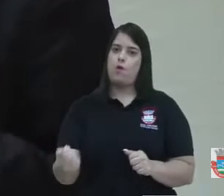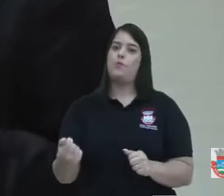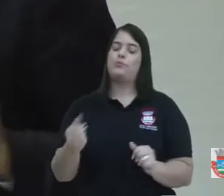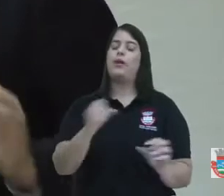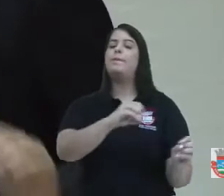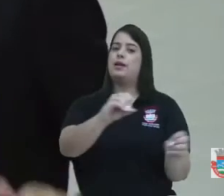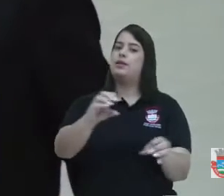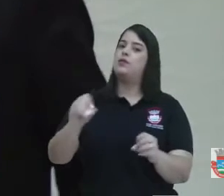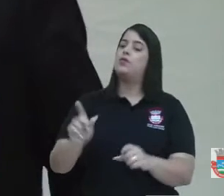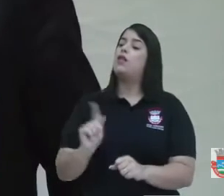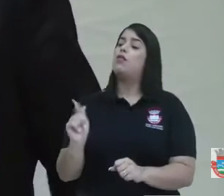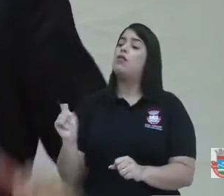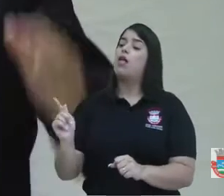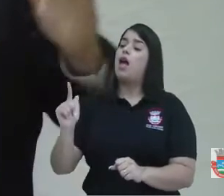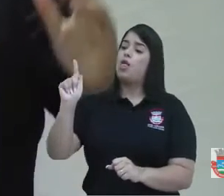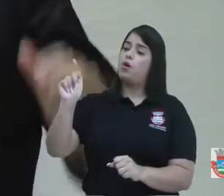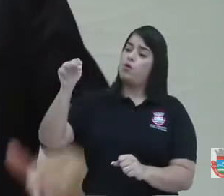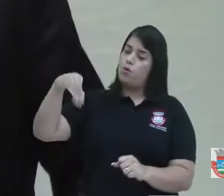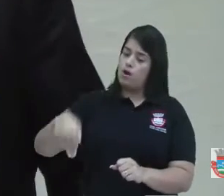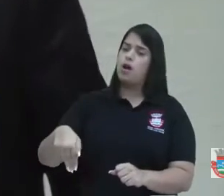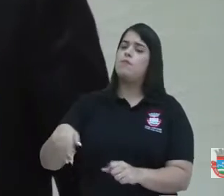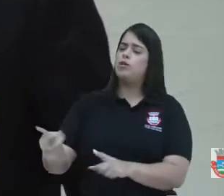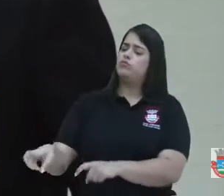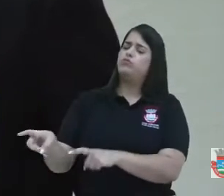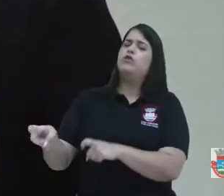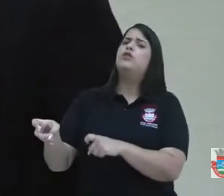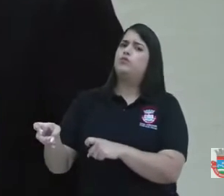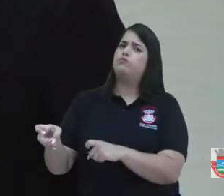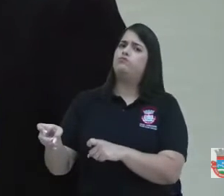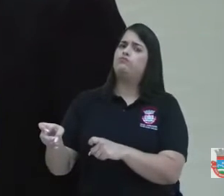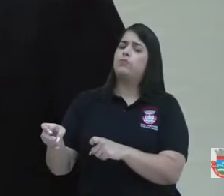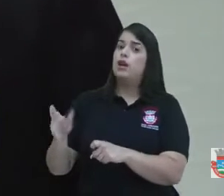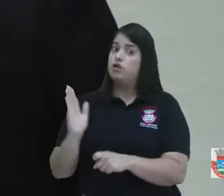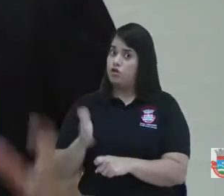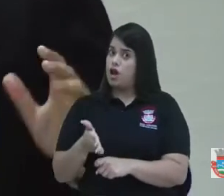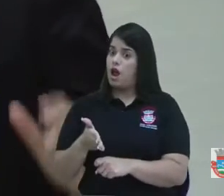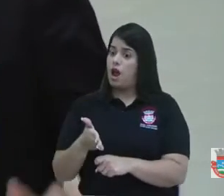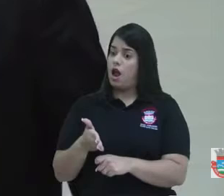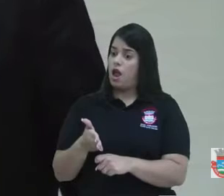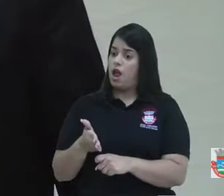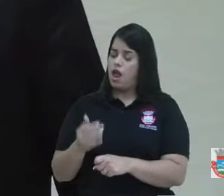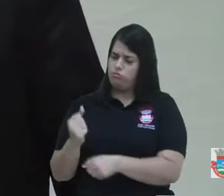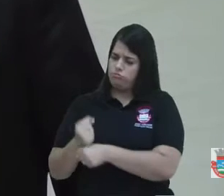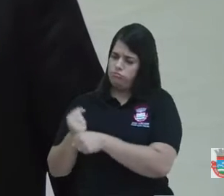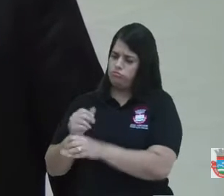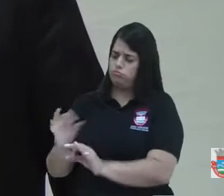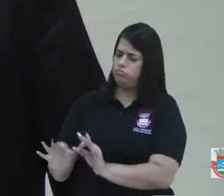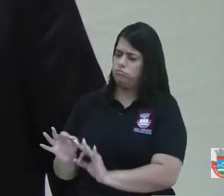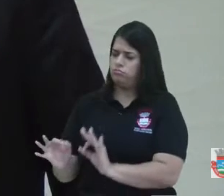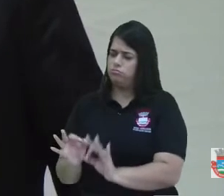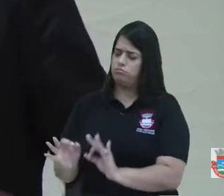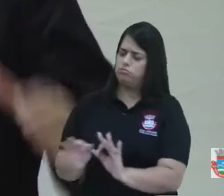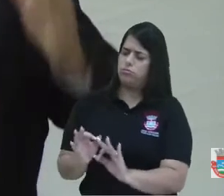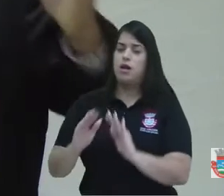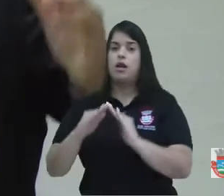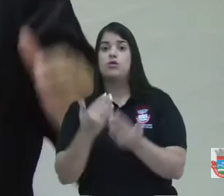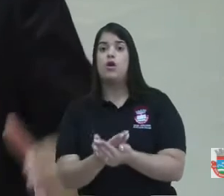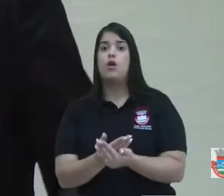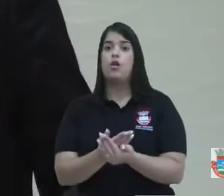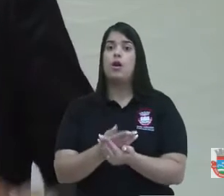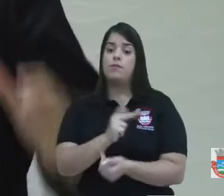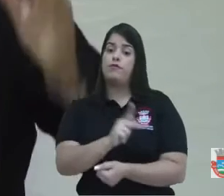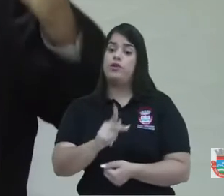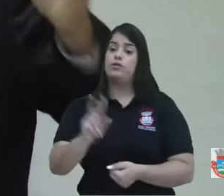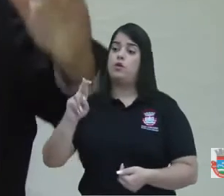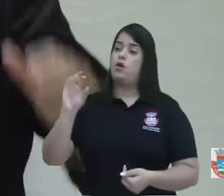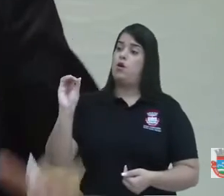para a educação lá do Gama. Foi feito lá a reforma da escola Professor Roberto Magalhães. Ficou mais